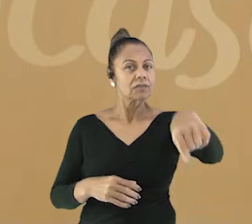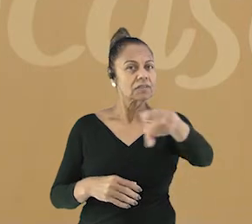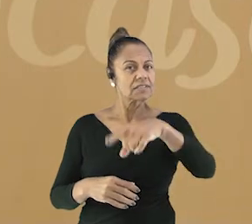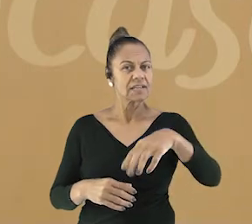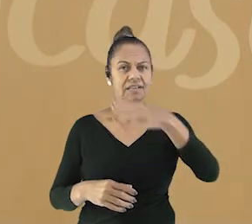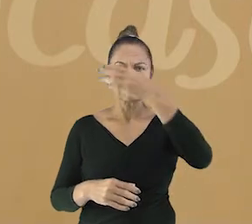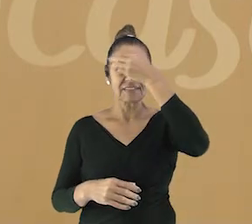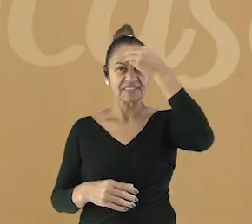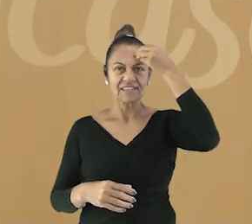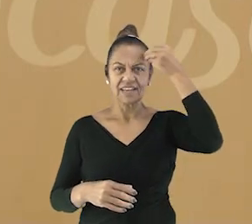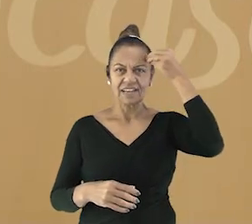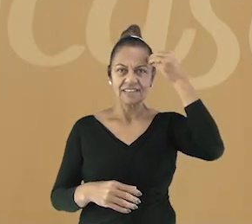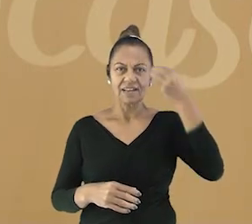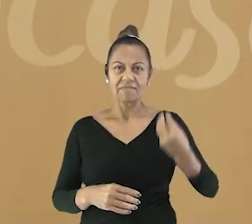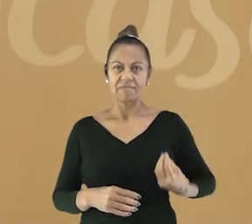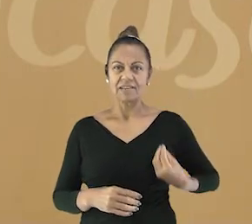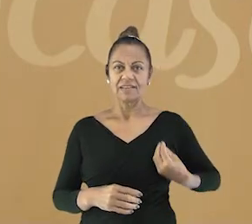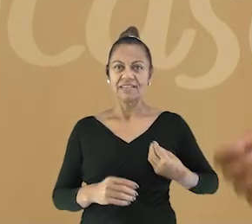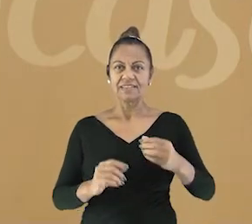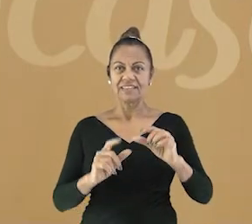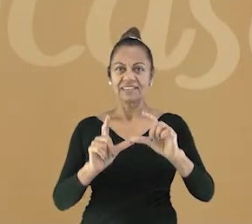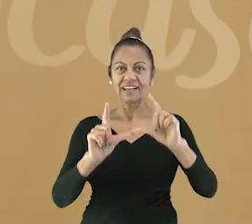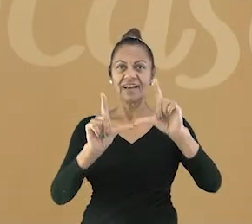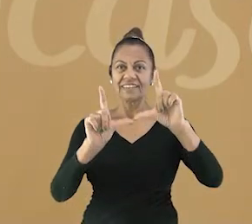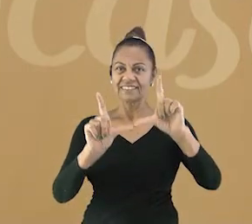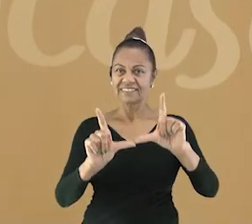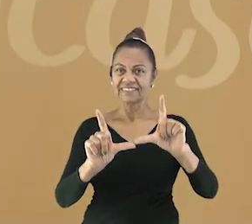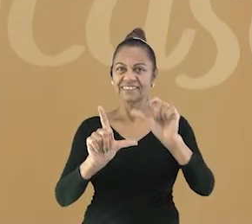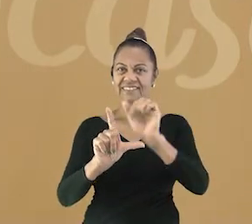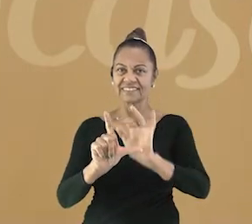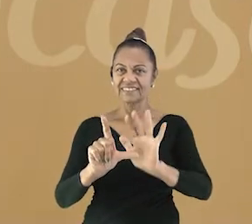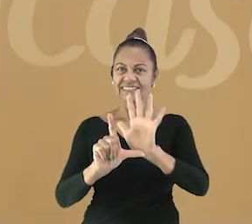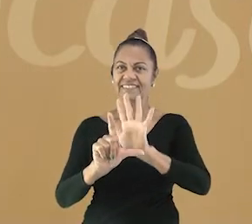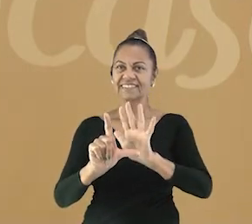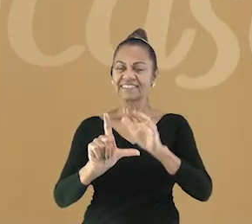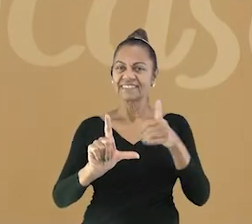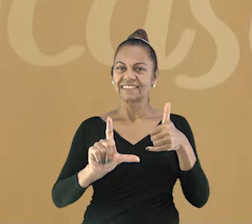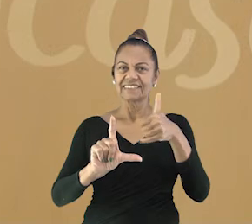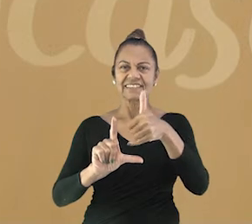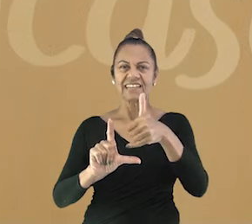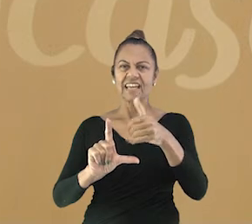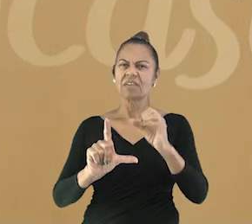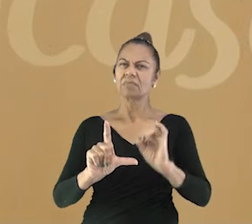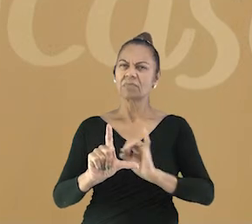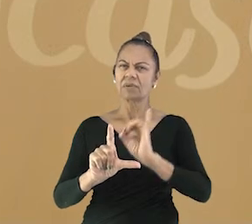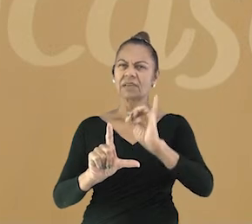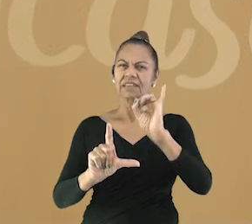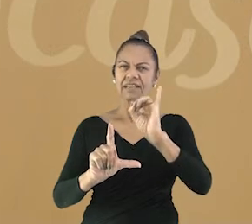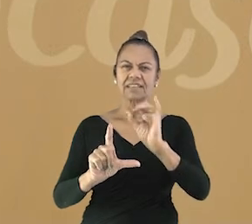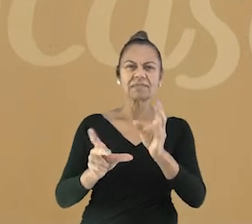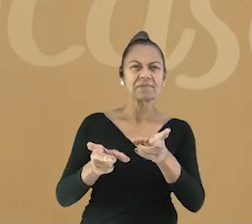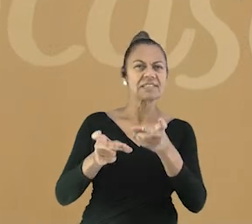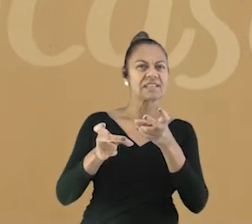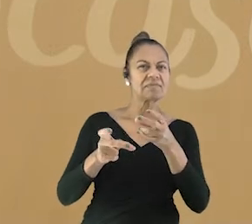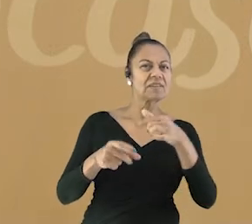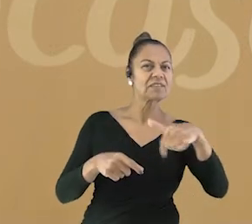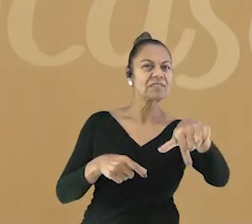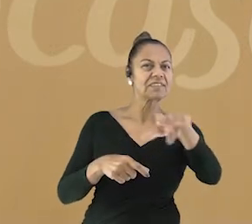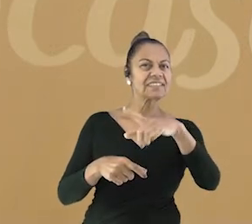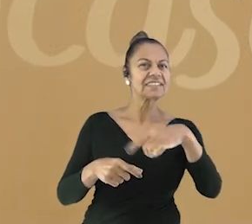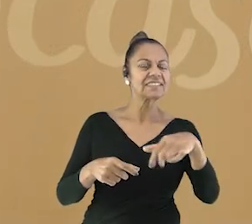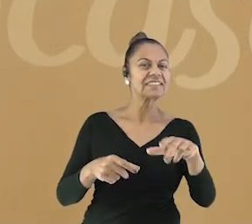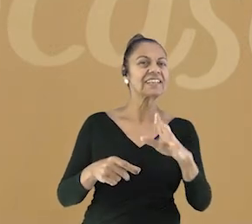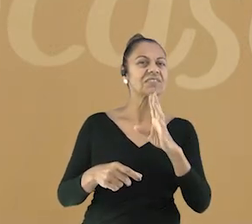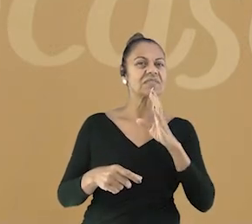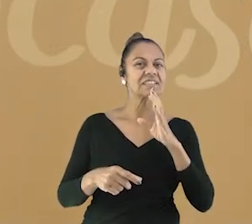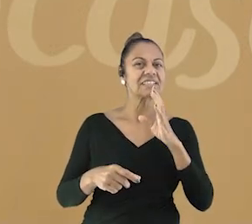esqueçam de registrar a presença de vocês através do QR Code que aparece ali no canto da tela, tá bom? É importante para sabermos mais de você e